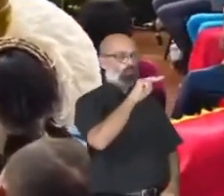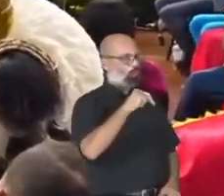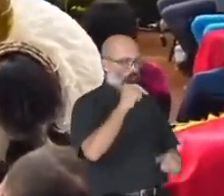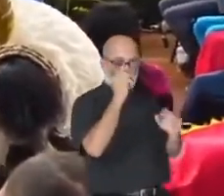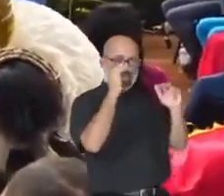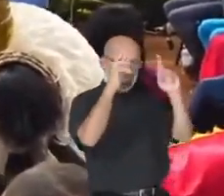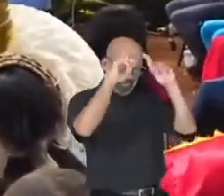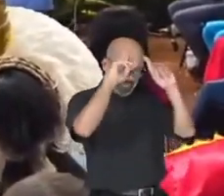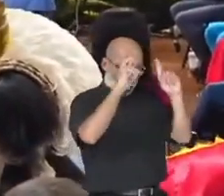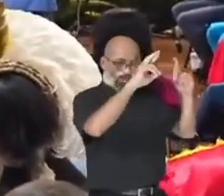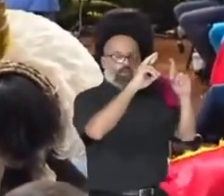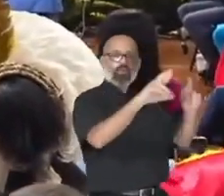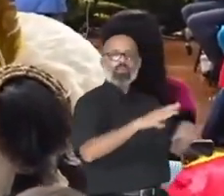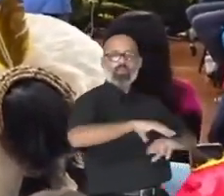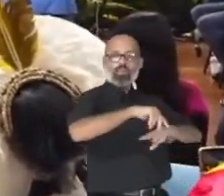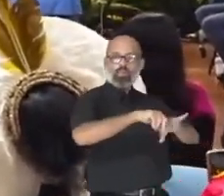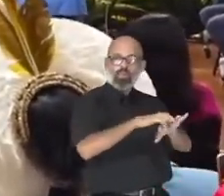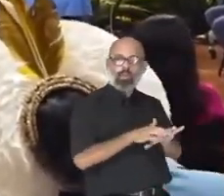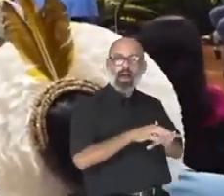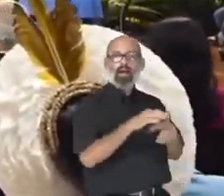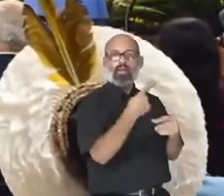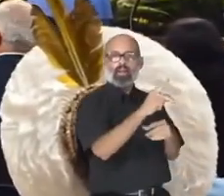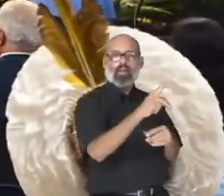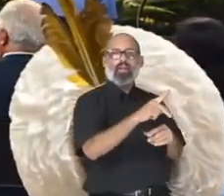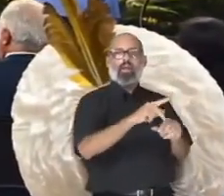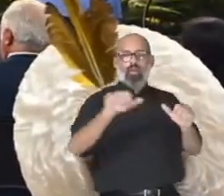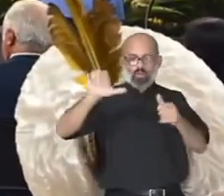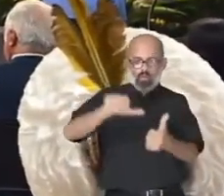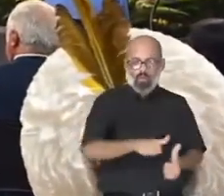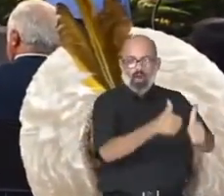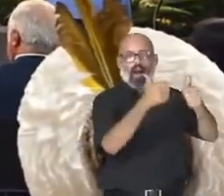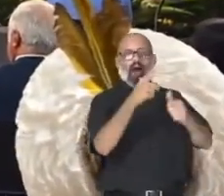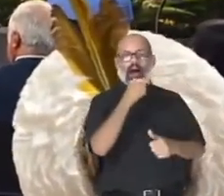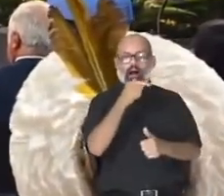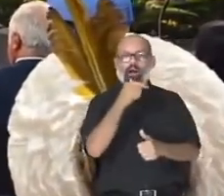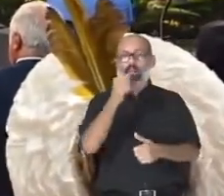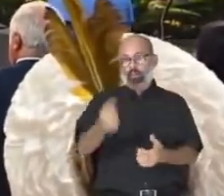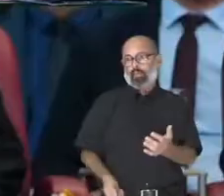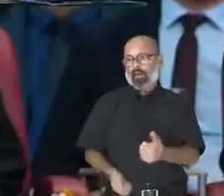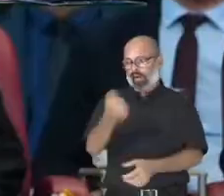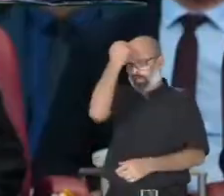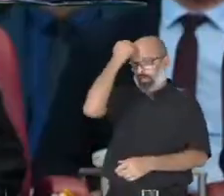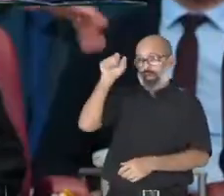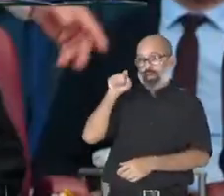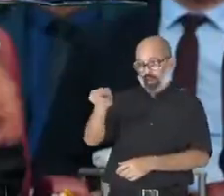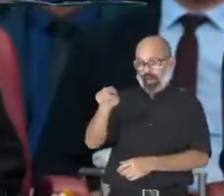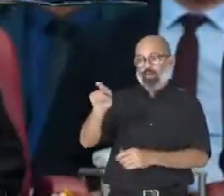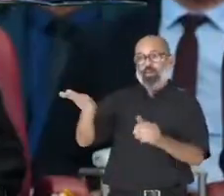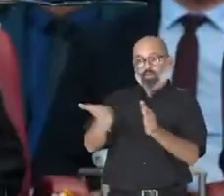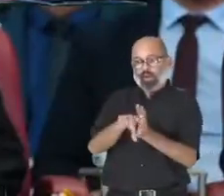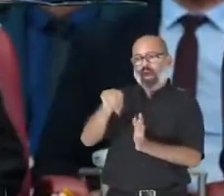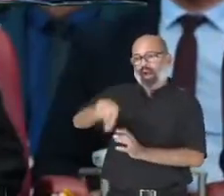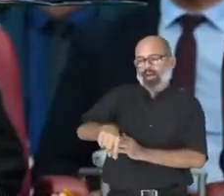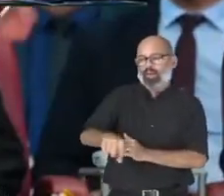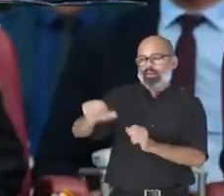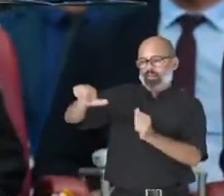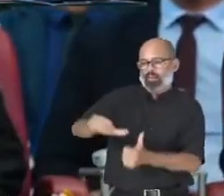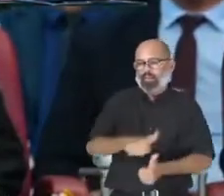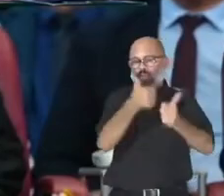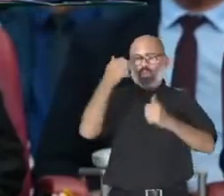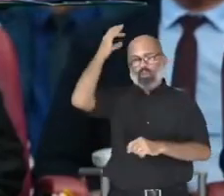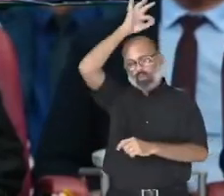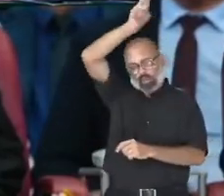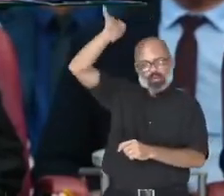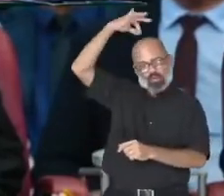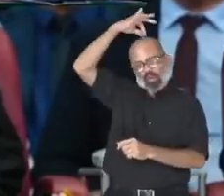de desatar as alparcas, os pés dele. Eu vos batizo com água para arrependimento, mas ele, quando chegar aqui, vos batizará